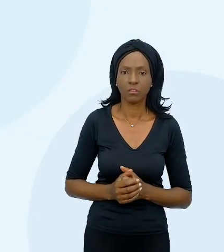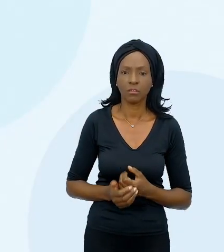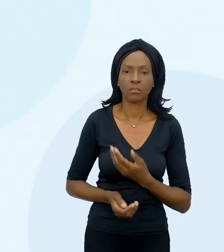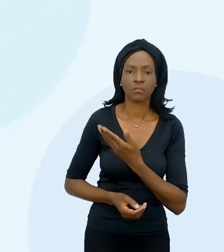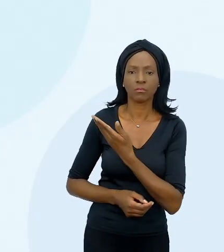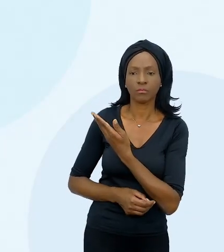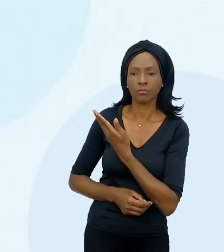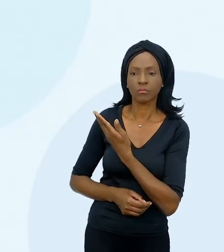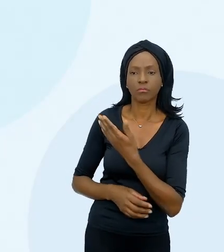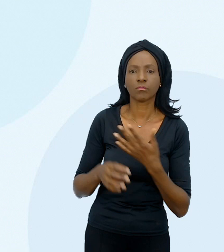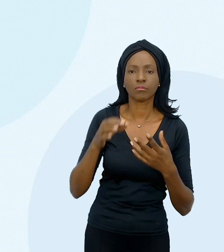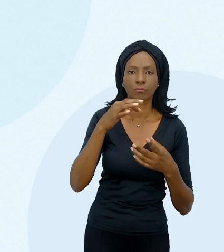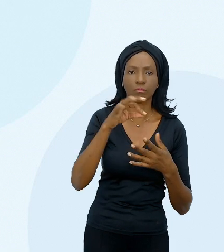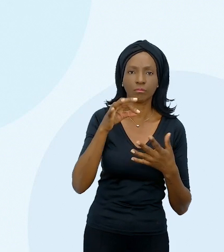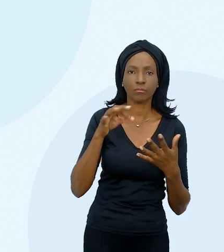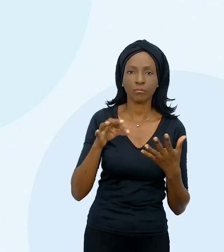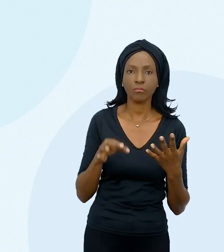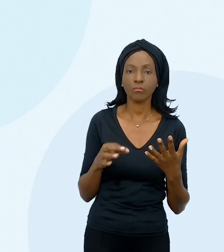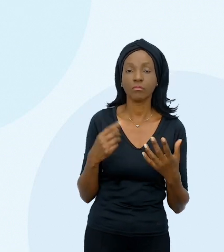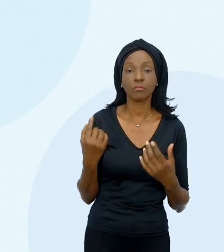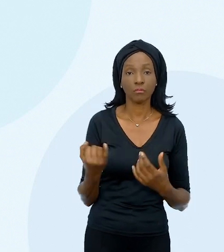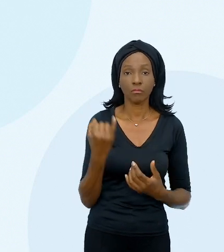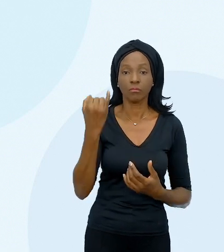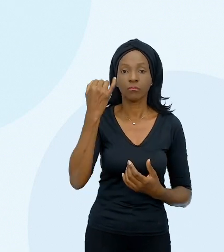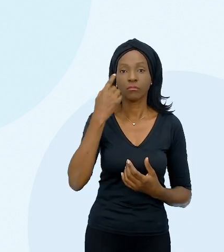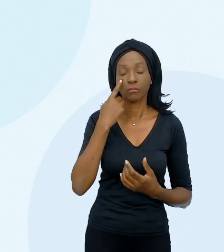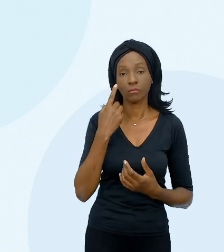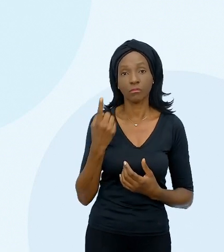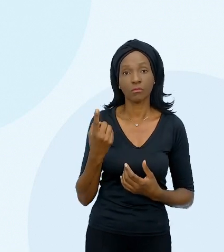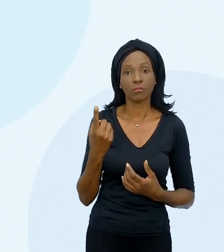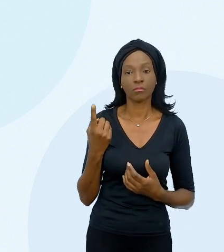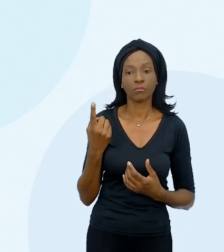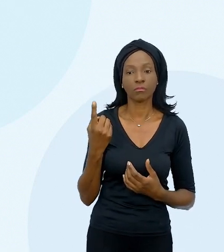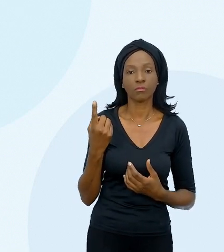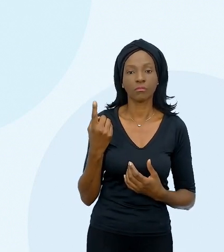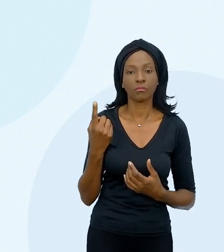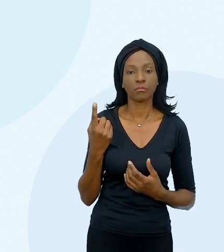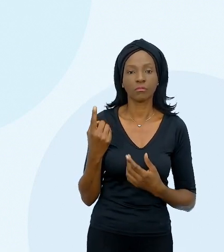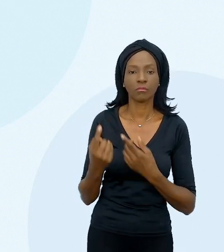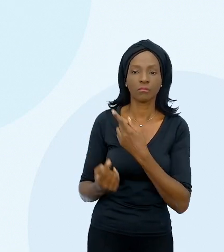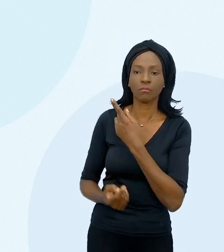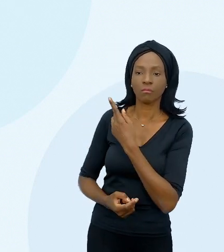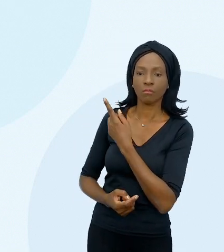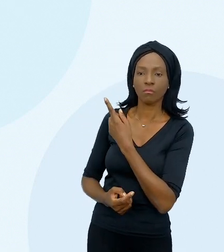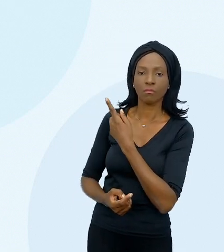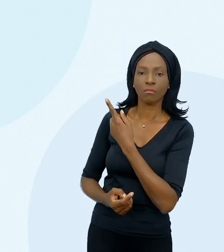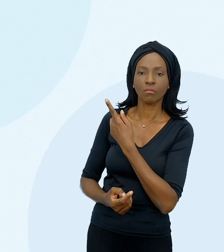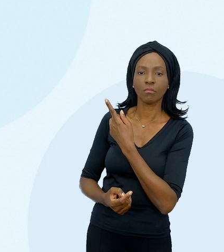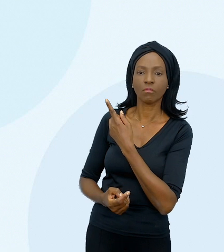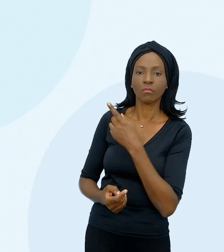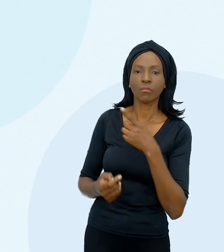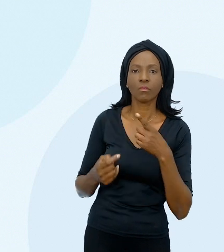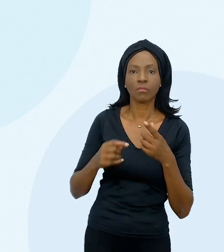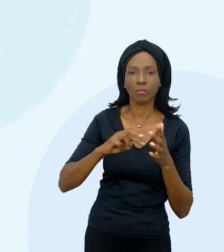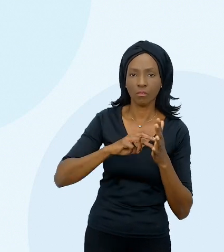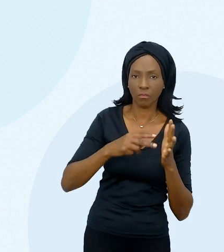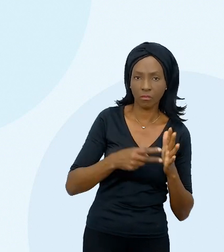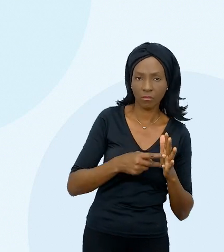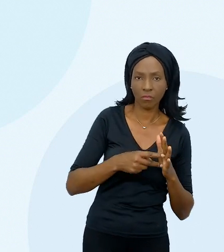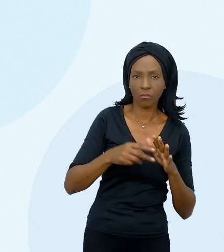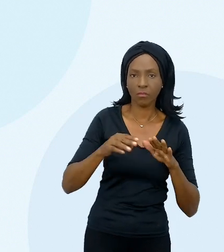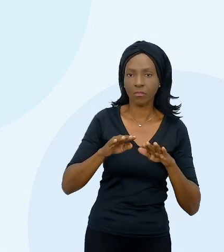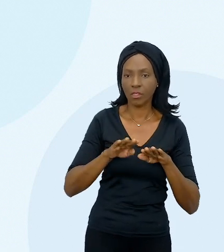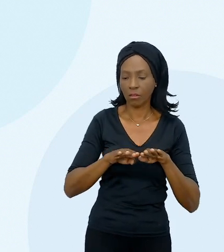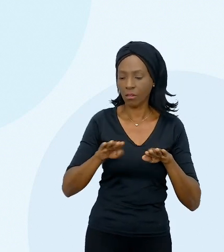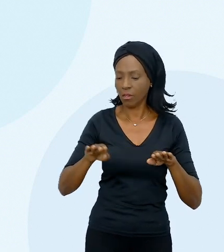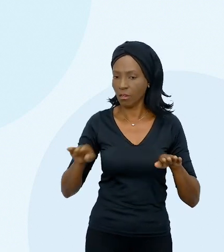item a item. É importante observar aqui, que veja, isso aqui não significa as mesas de rotação. Aqui a gente